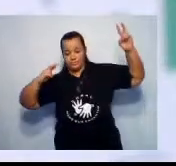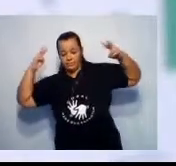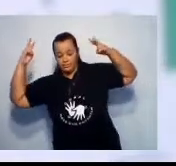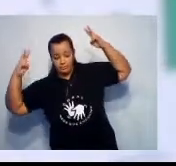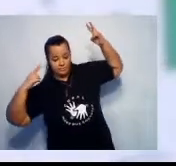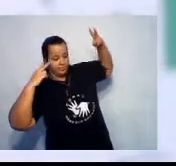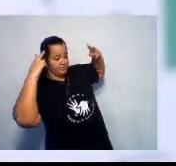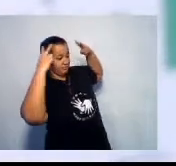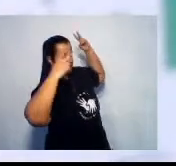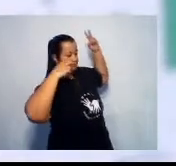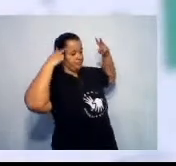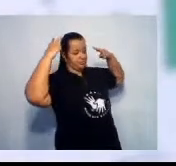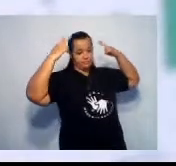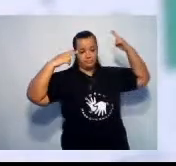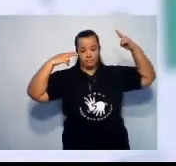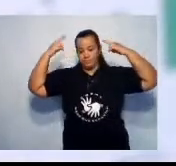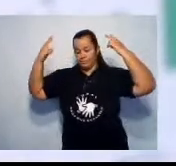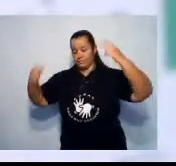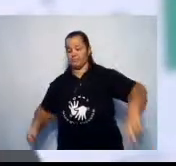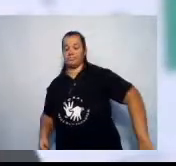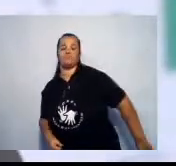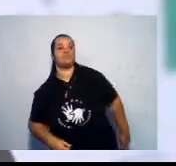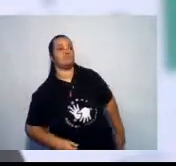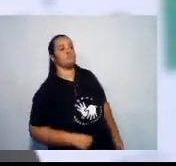preto, no cabelo ao vento,